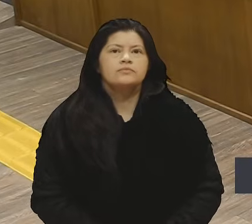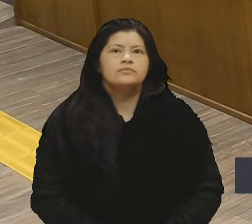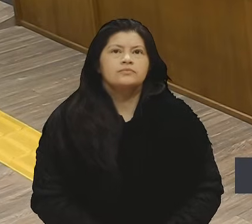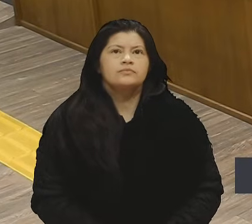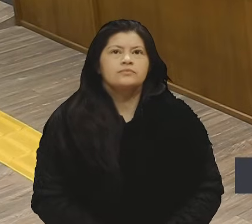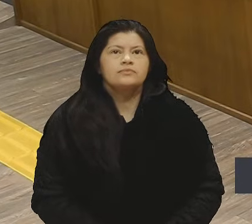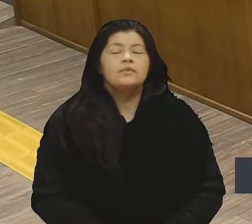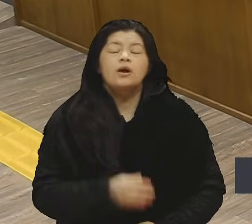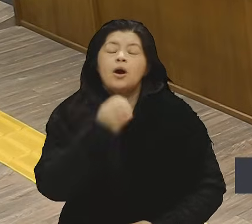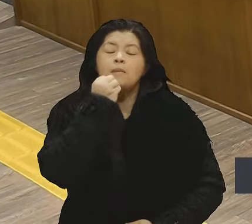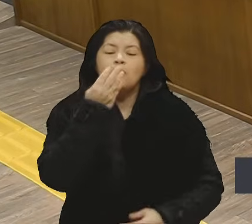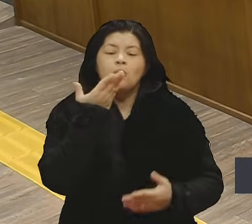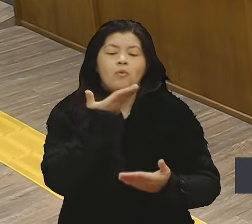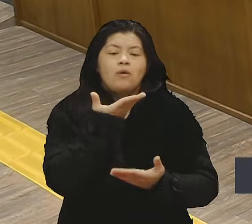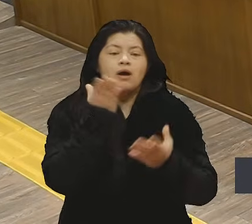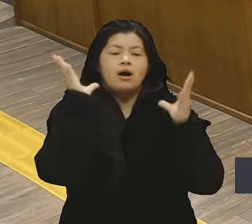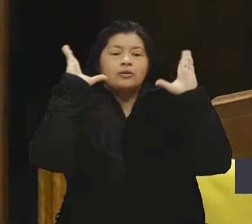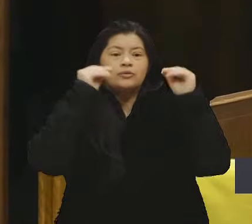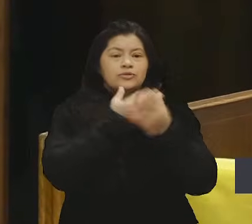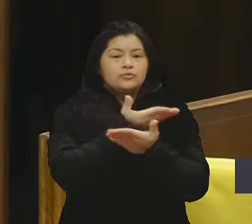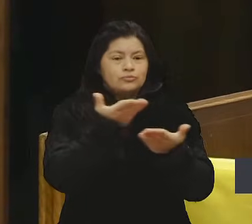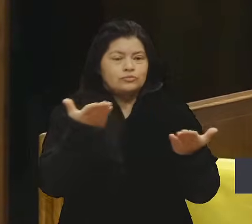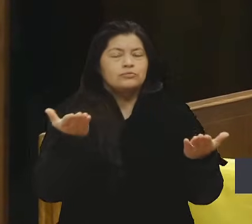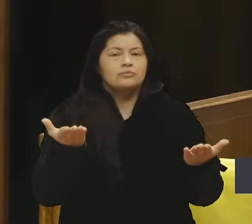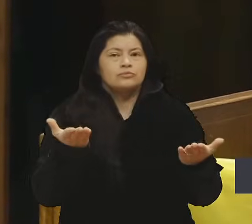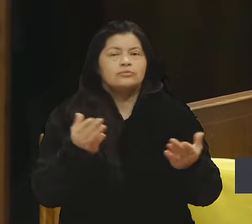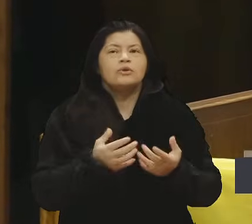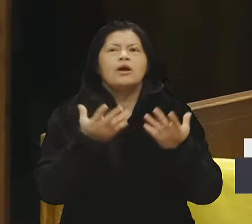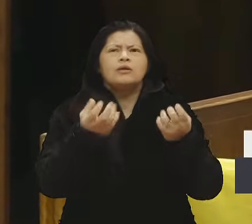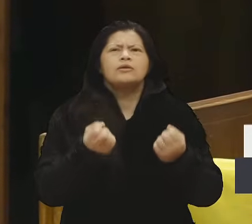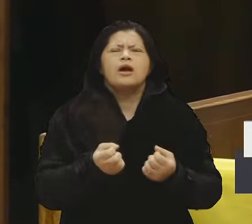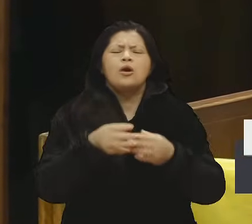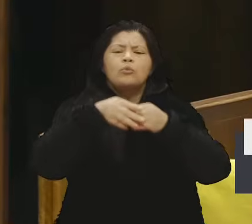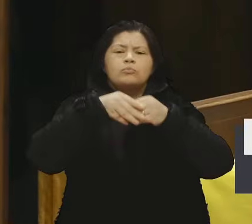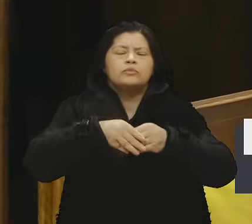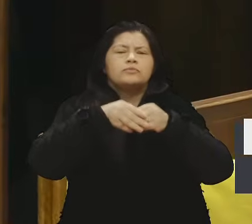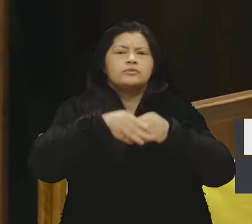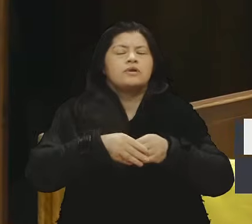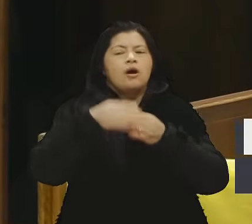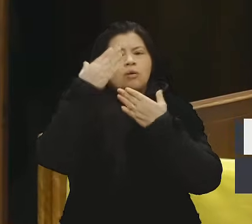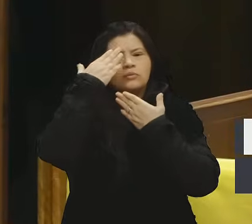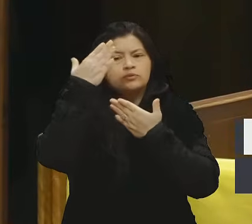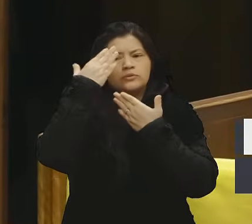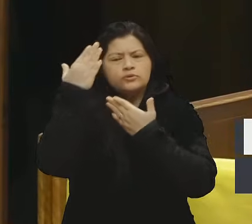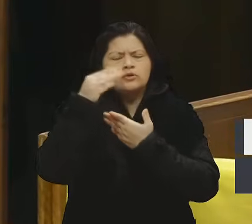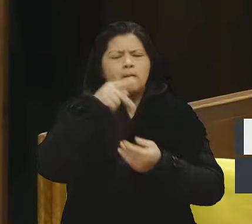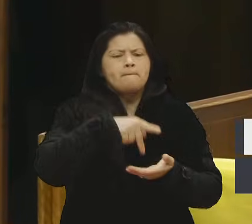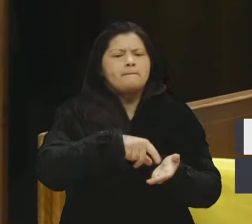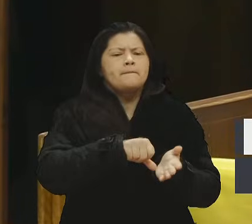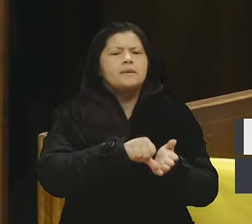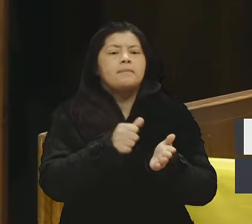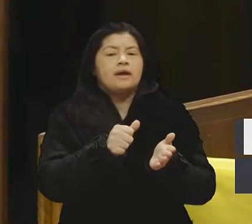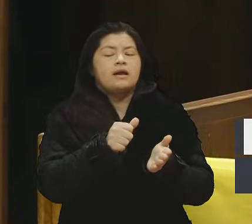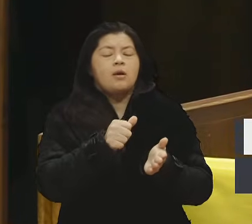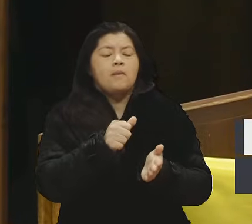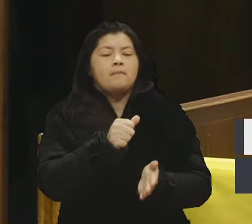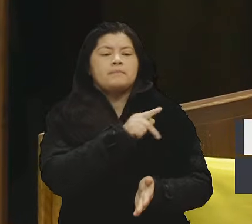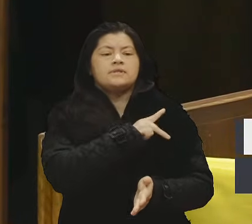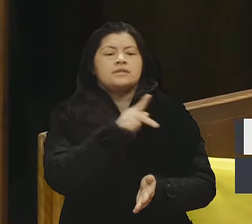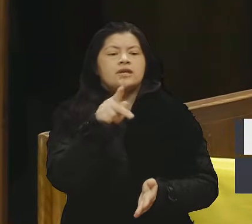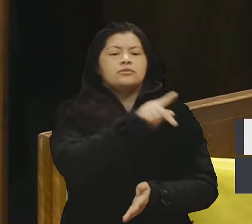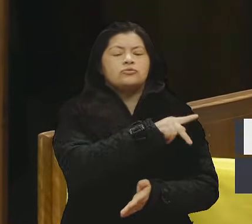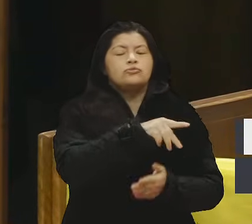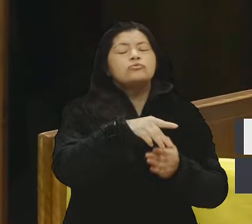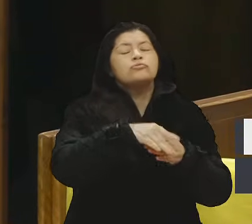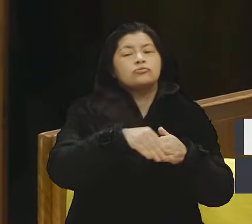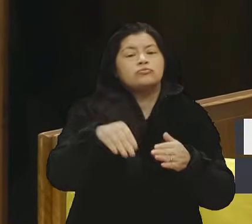Então tá, boa noite a todas e todos. Eu quero cumprimentar e agradecer primeiramente ao presidente da Comissão de Direitos